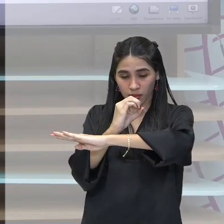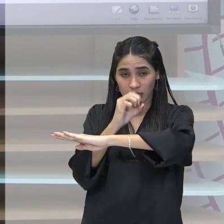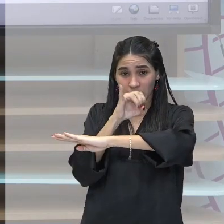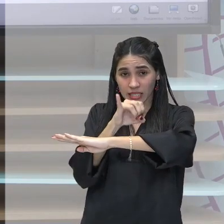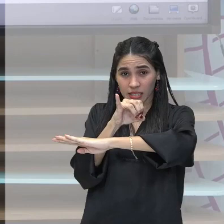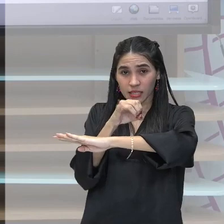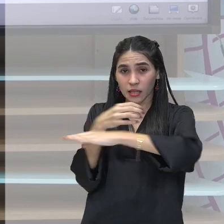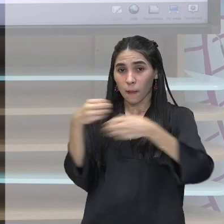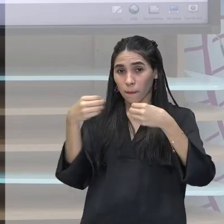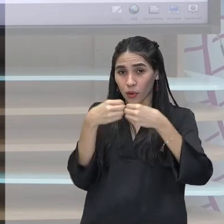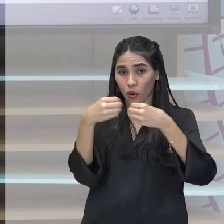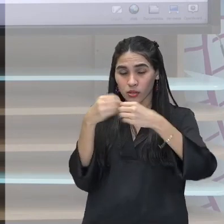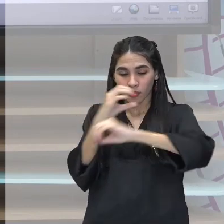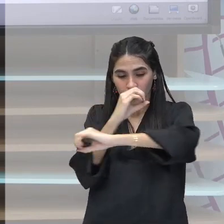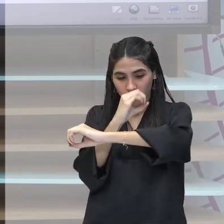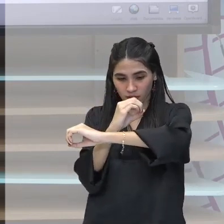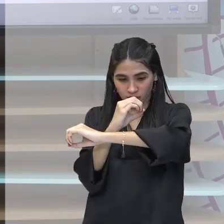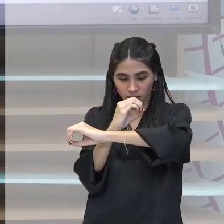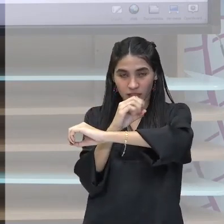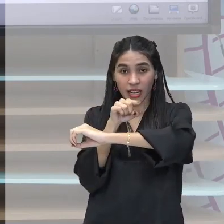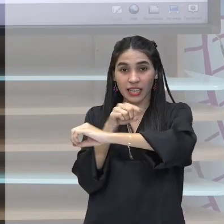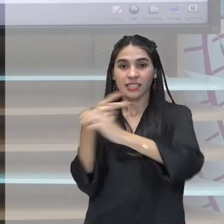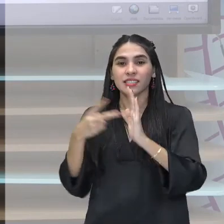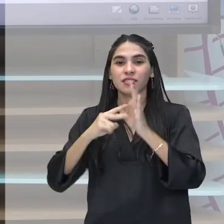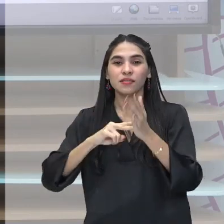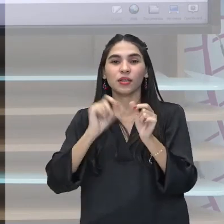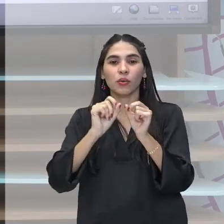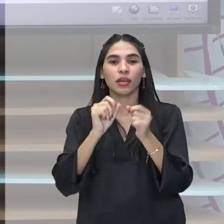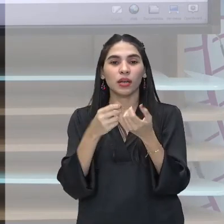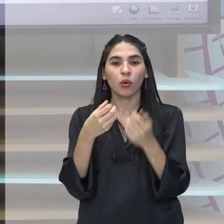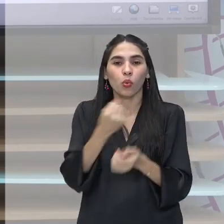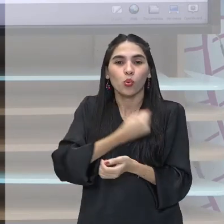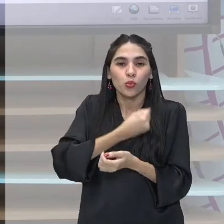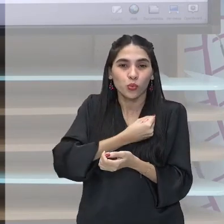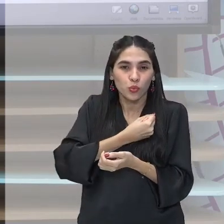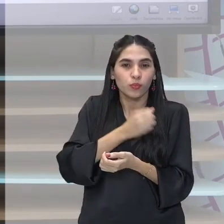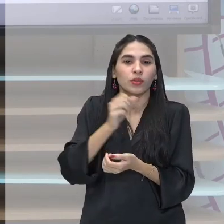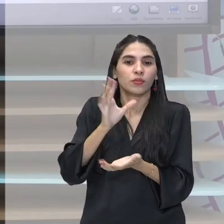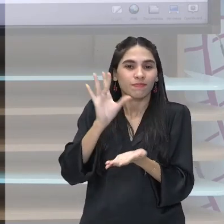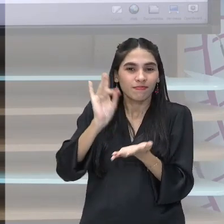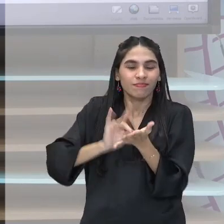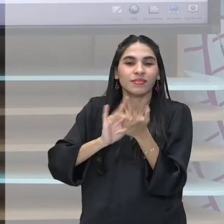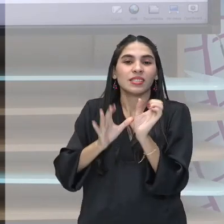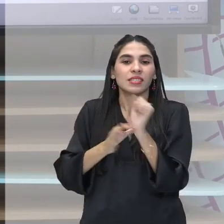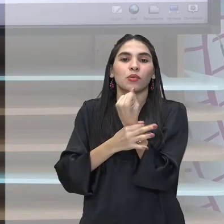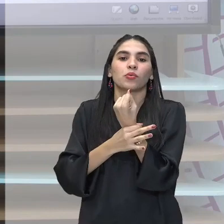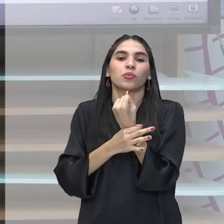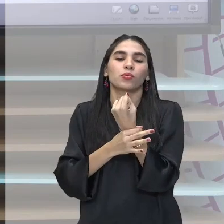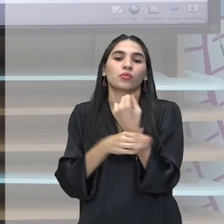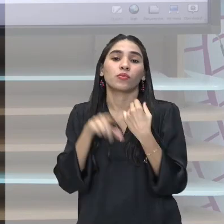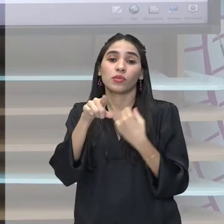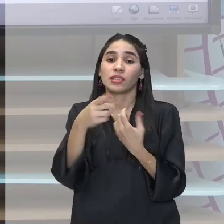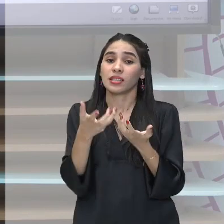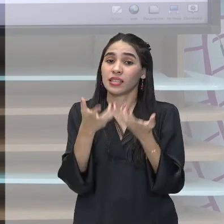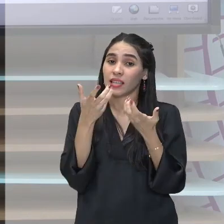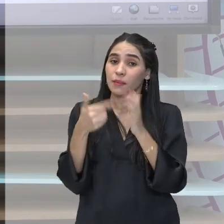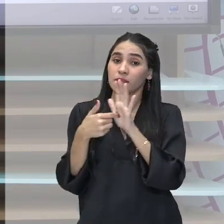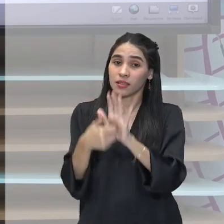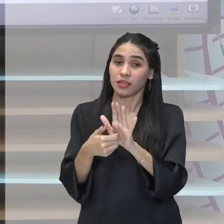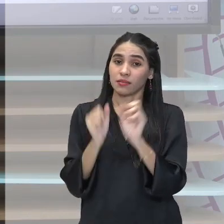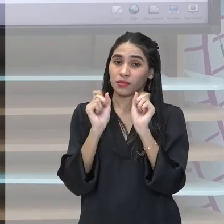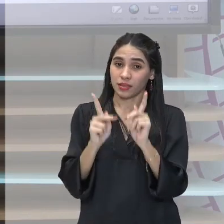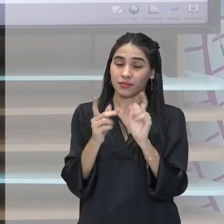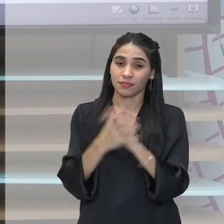você estiver, significa que aquele tratamento ele é mais fidedigno daquilo que você quer expressar,